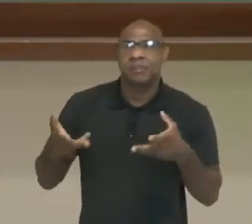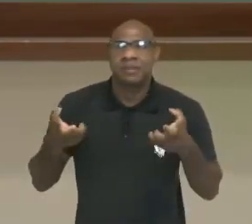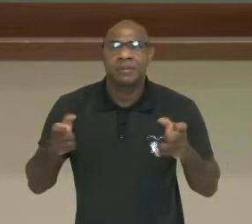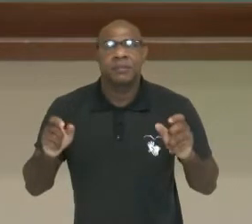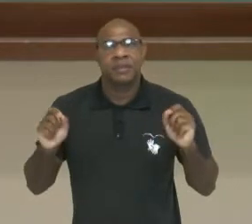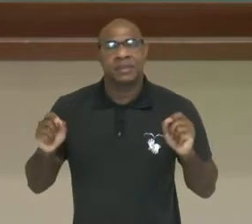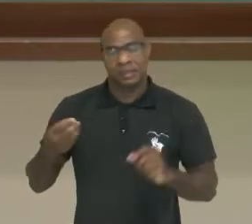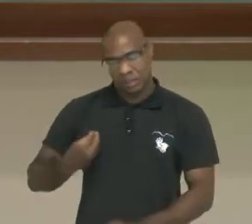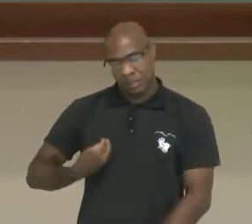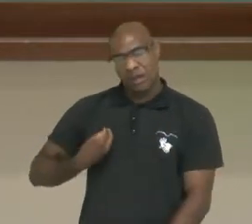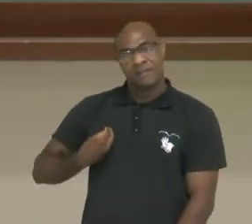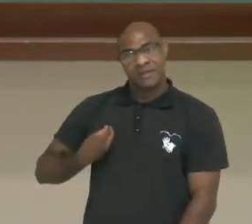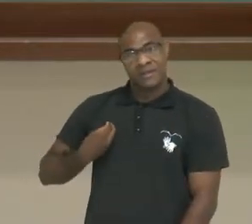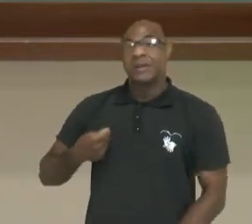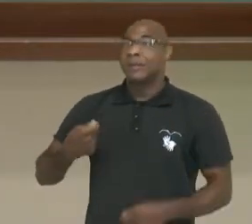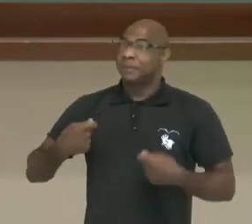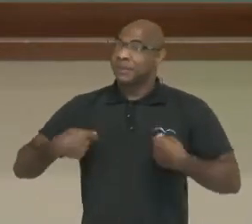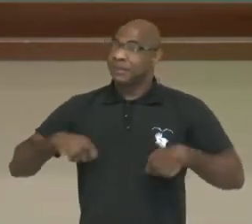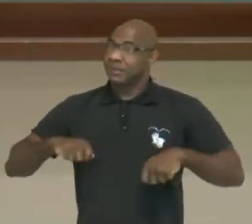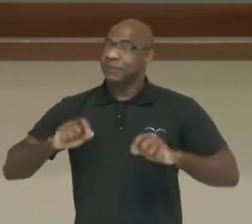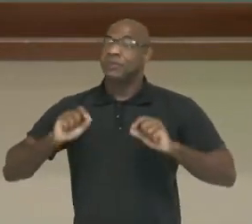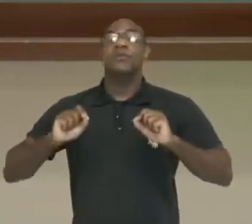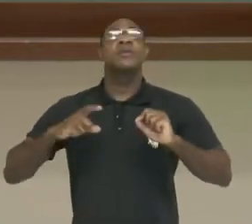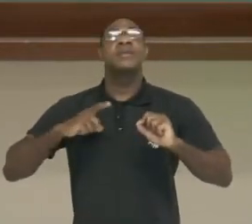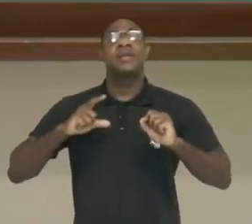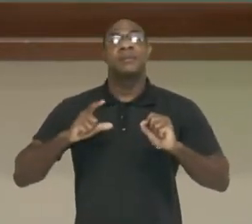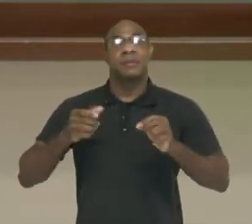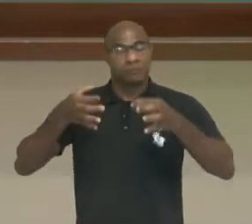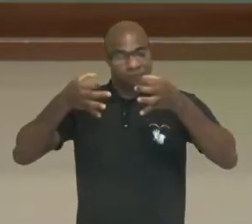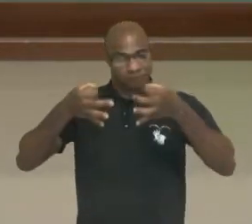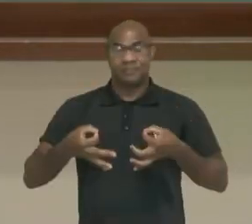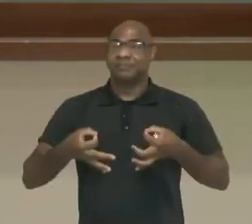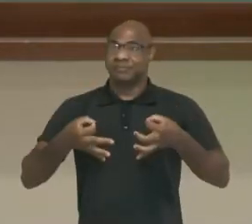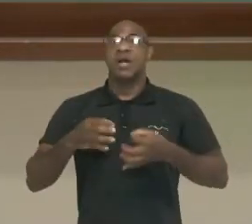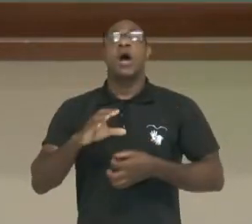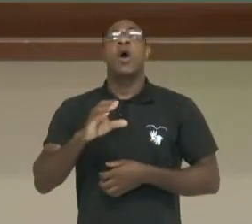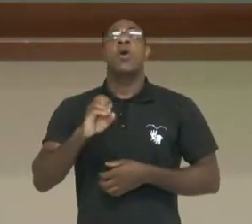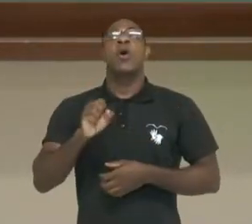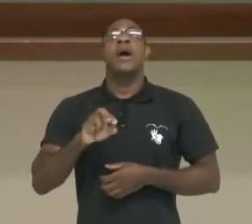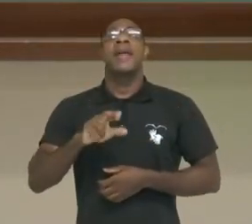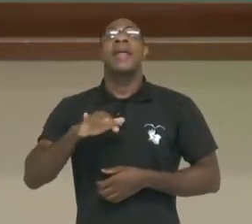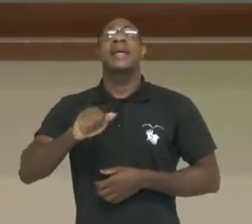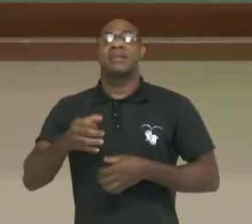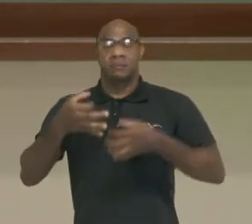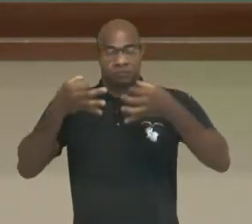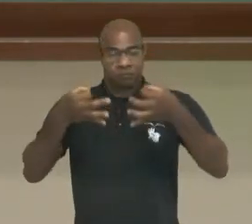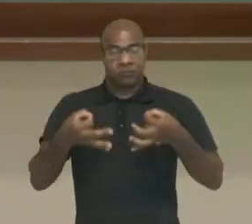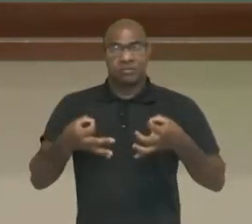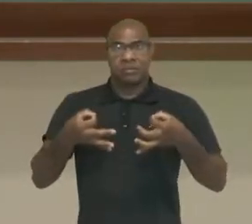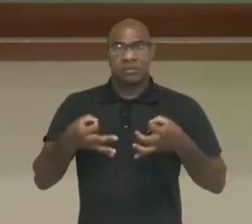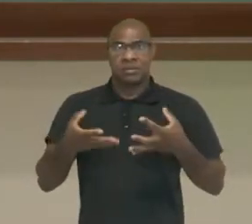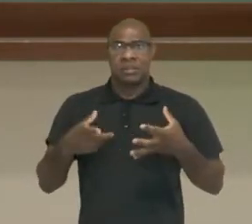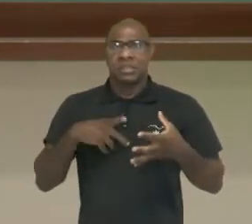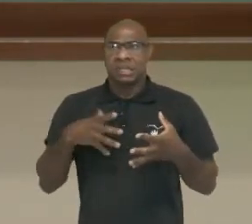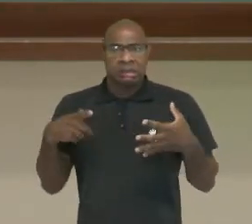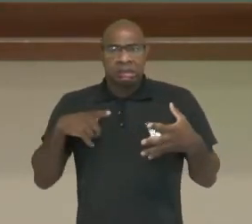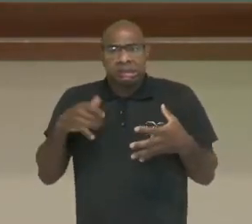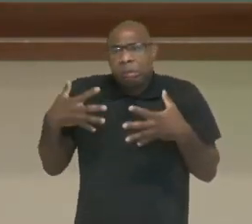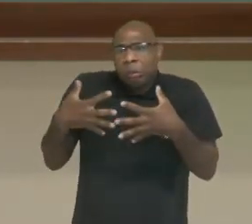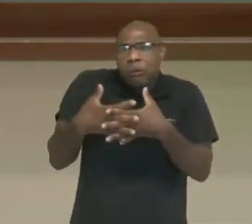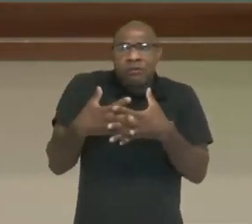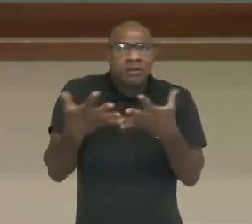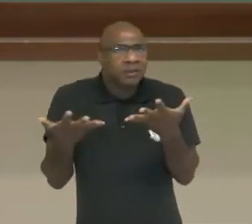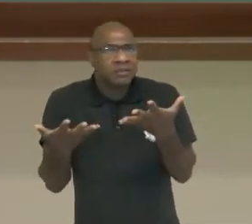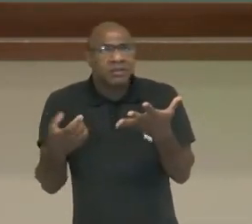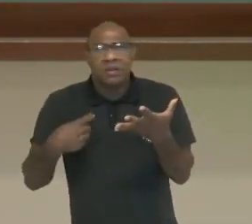na vida nós temos que ter uma certa coerência com aquilo que a gente faz, não é? Se der confusão,